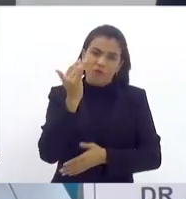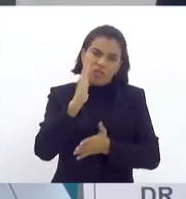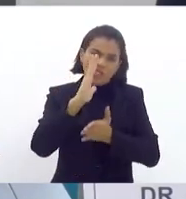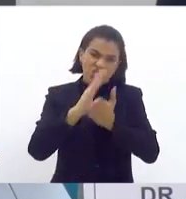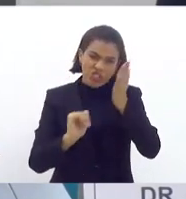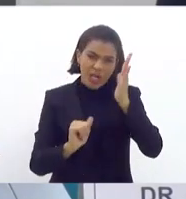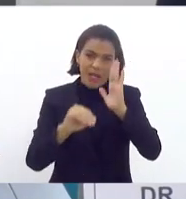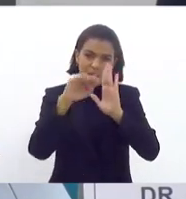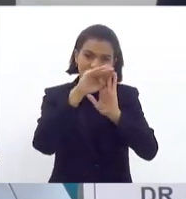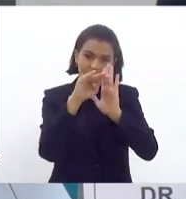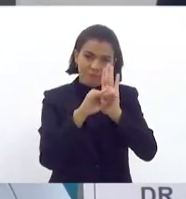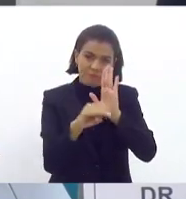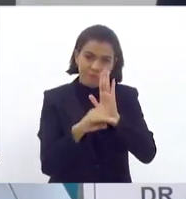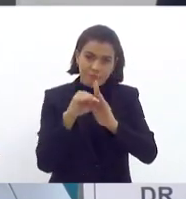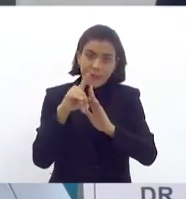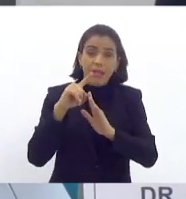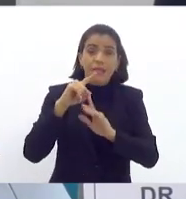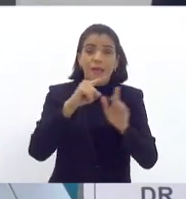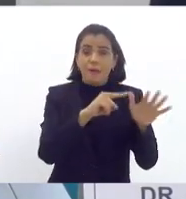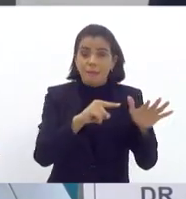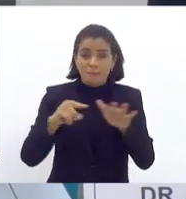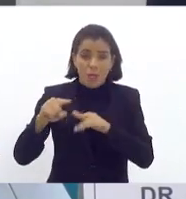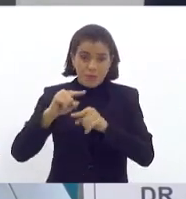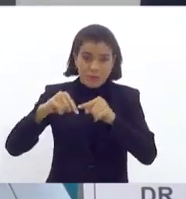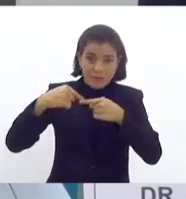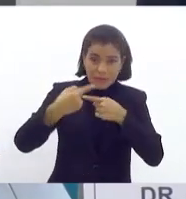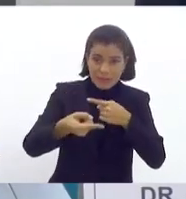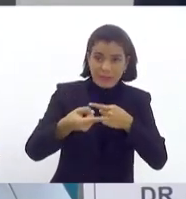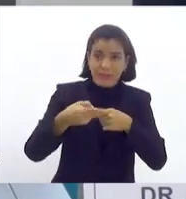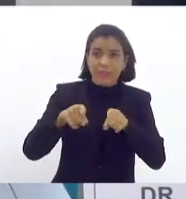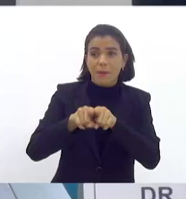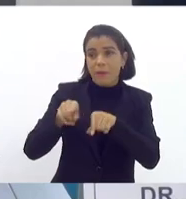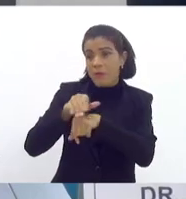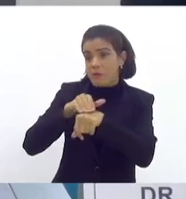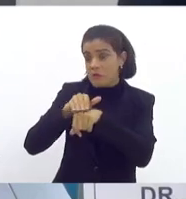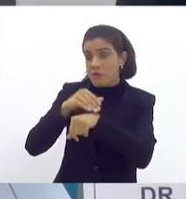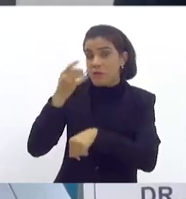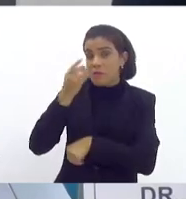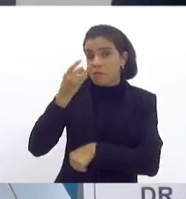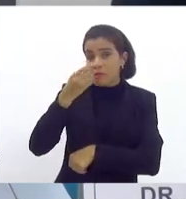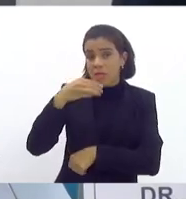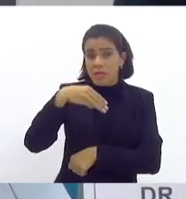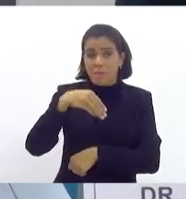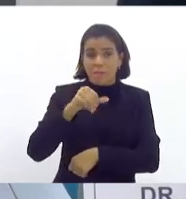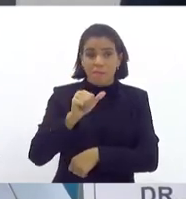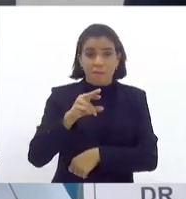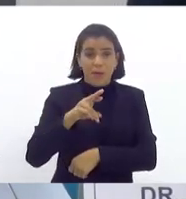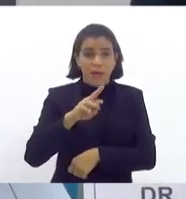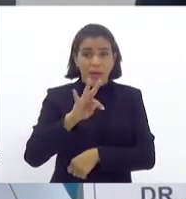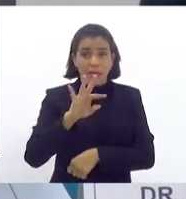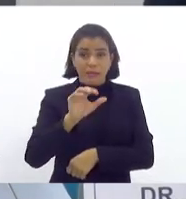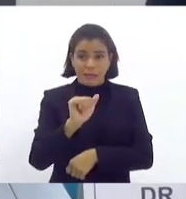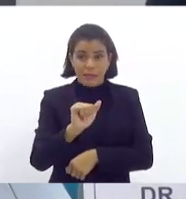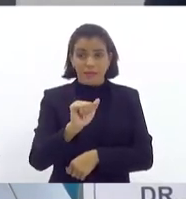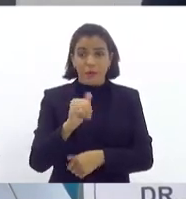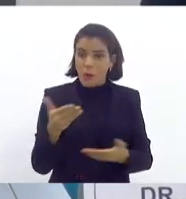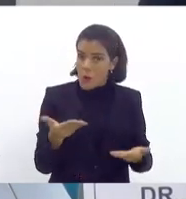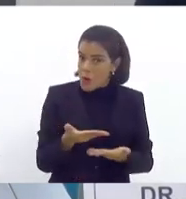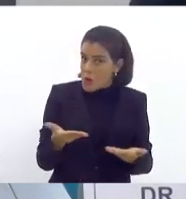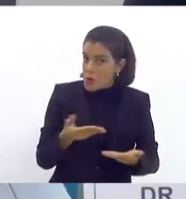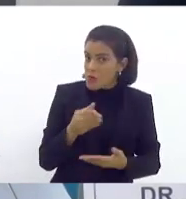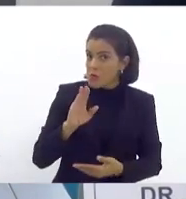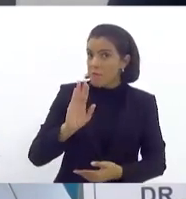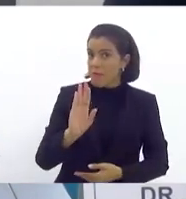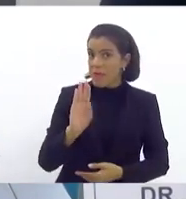trago na próxima sessão, até com uma conversa lá com a deputada Marta e com o próprio deputado Carlinhos. Pô, BNH deu discussão pra caramba hoje, hein? Porra,